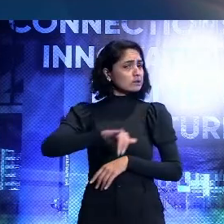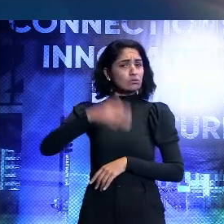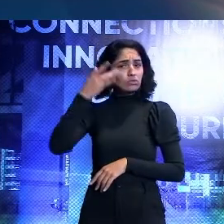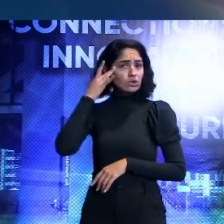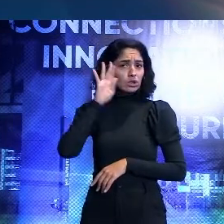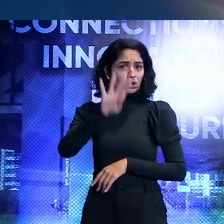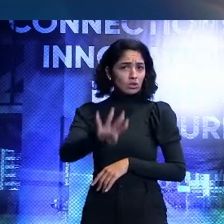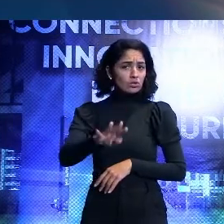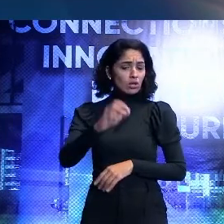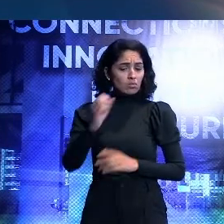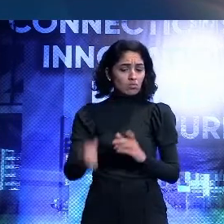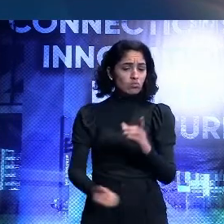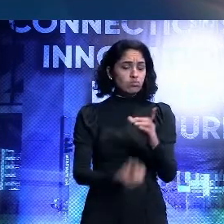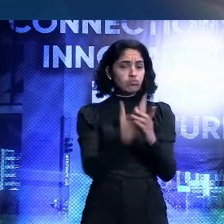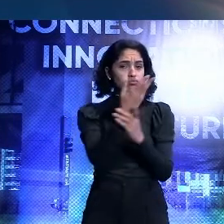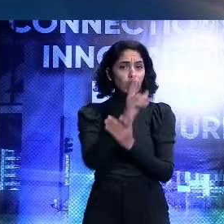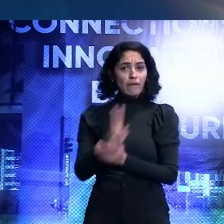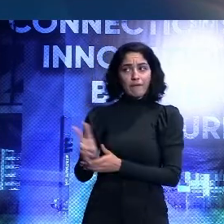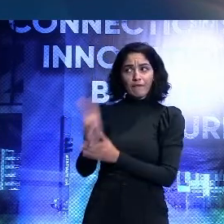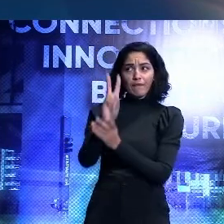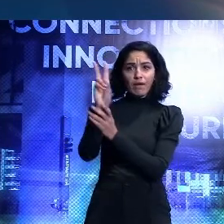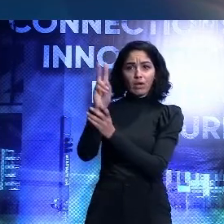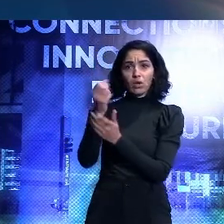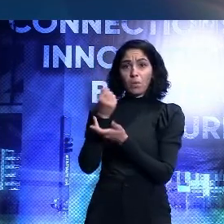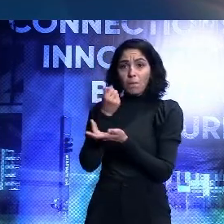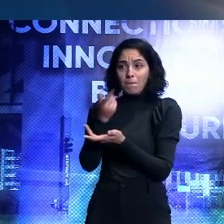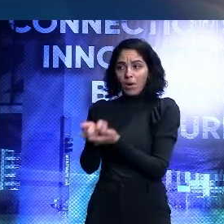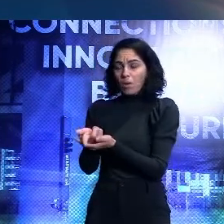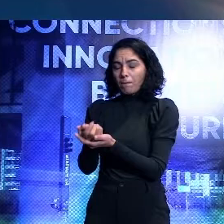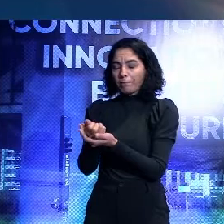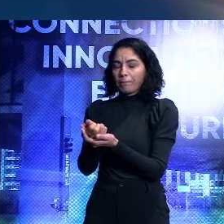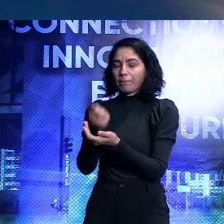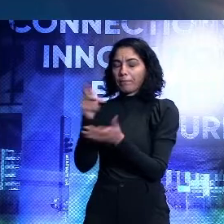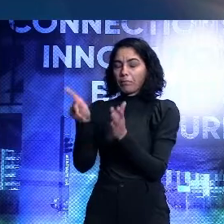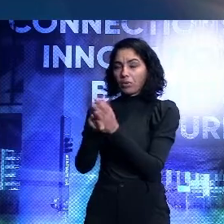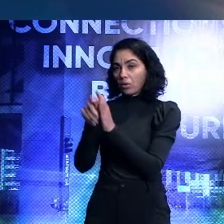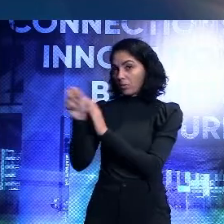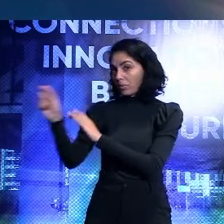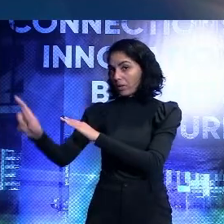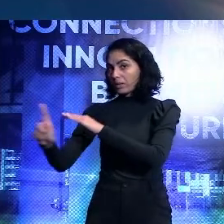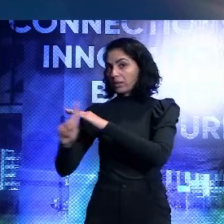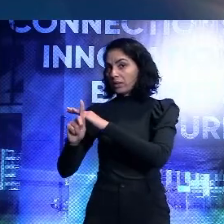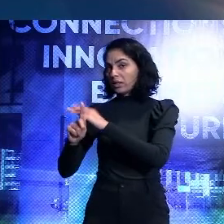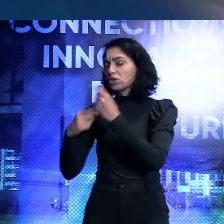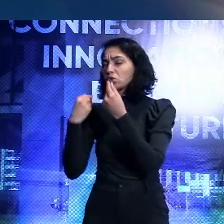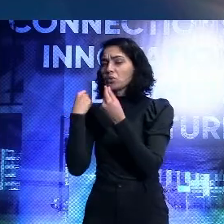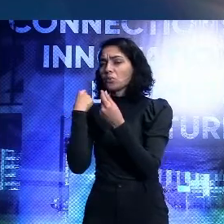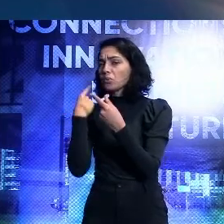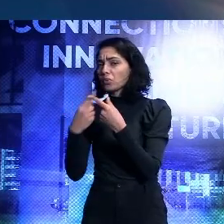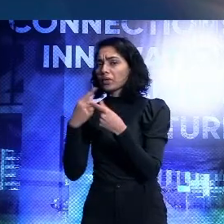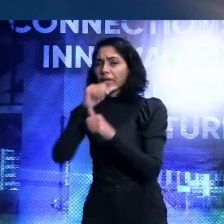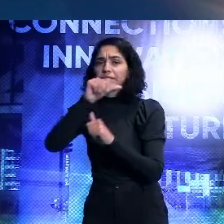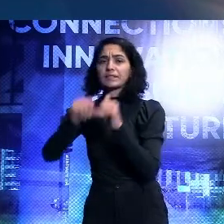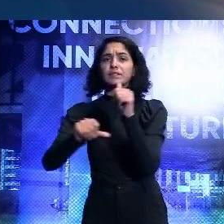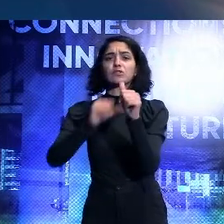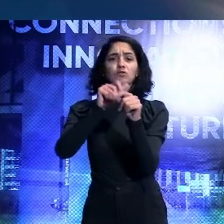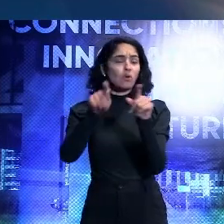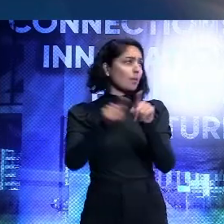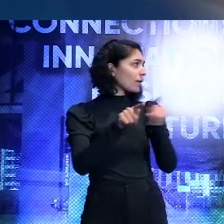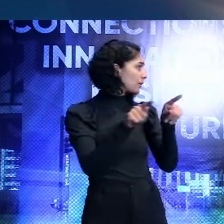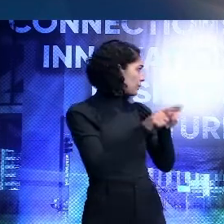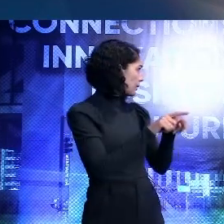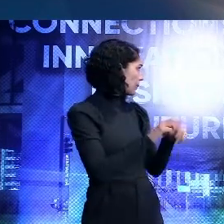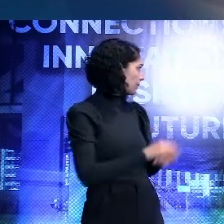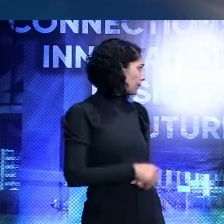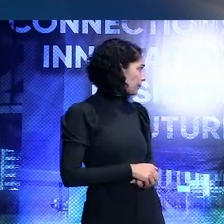gera valor ao cliente, por que se transformar digitalmente? Essa frase ela é muito importante. De novo,